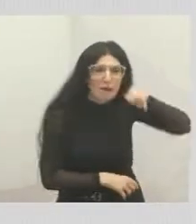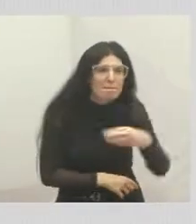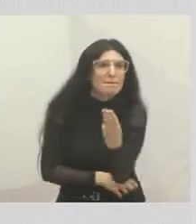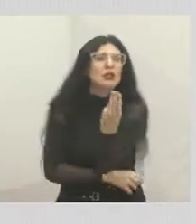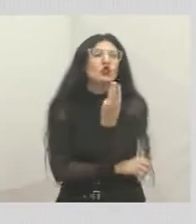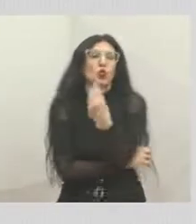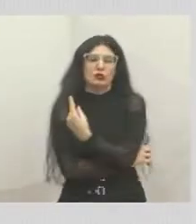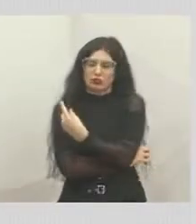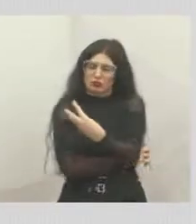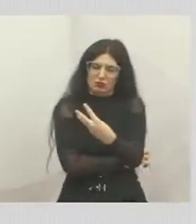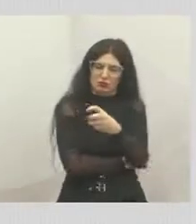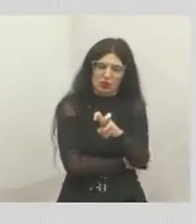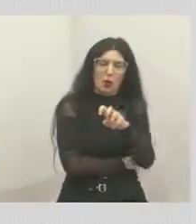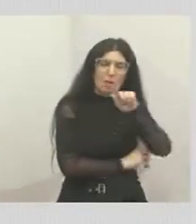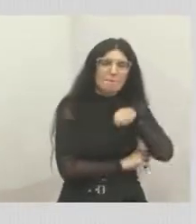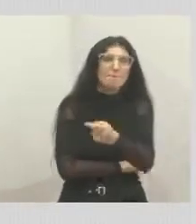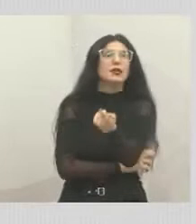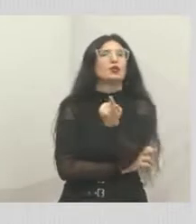90.135.000,